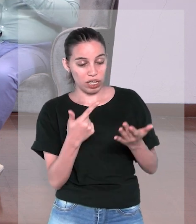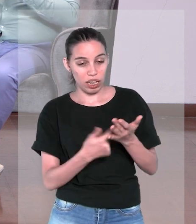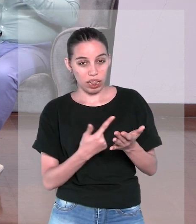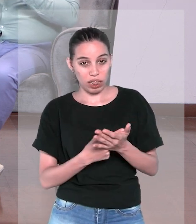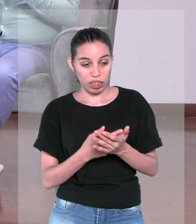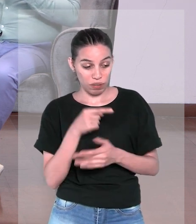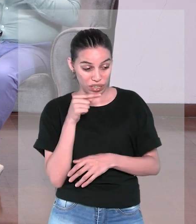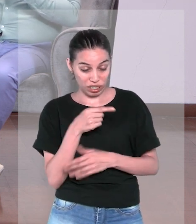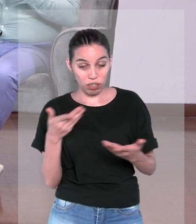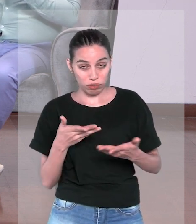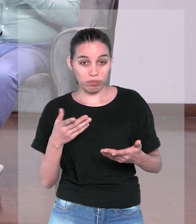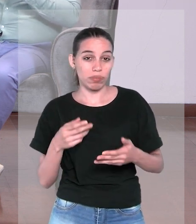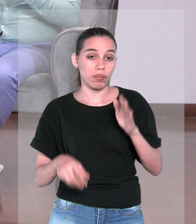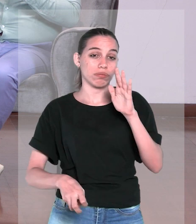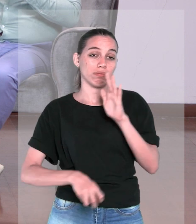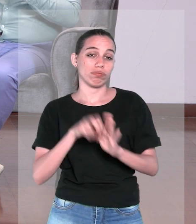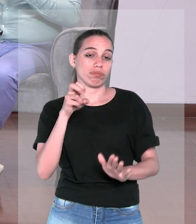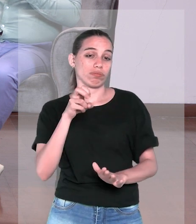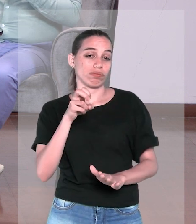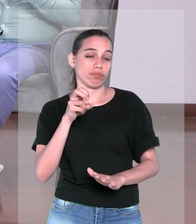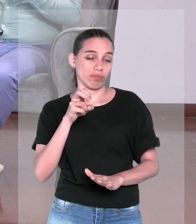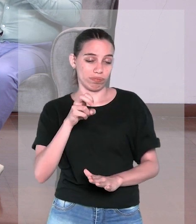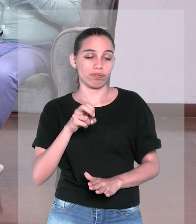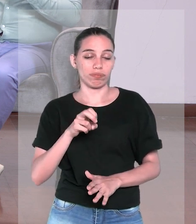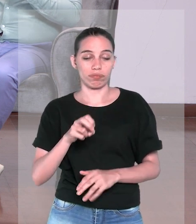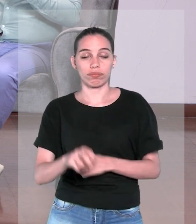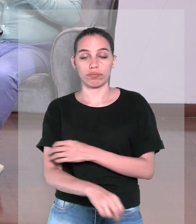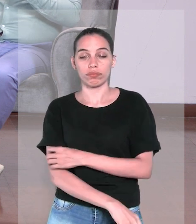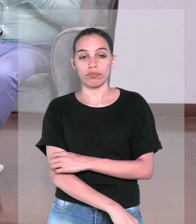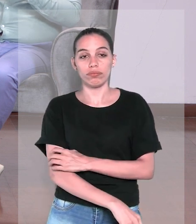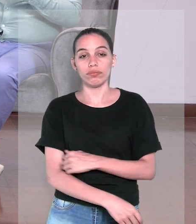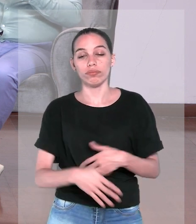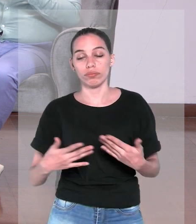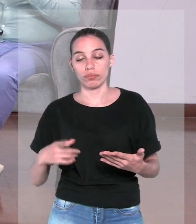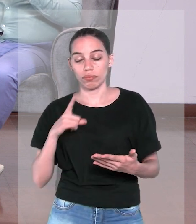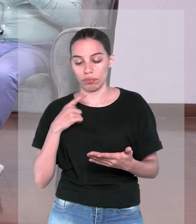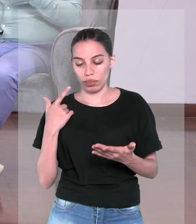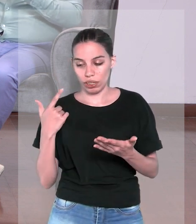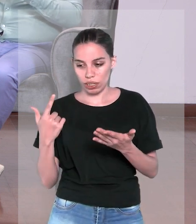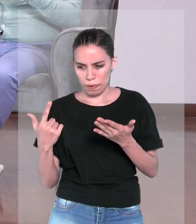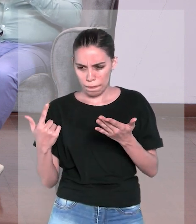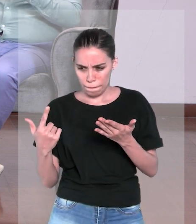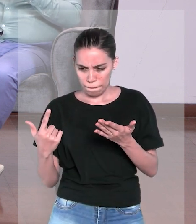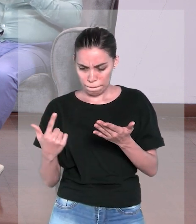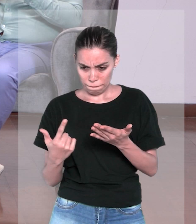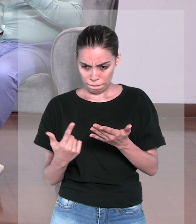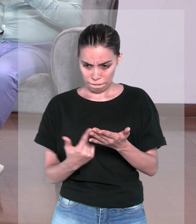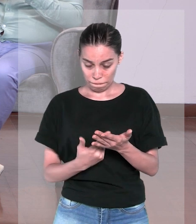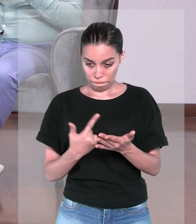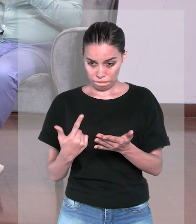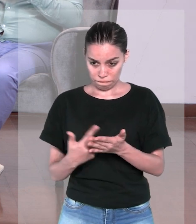5ª edição, e eu comentava com o Afonso que eu tenho uma agenda de atividades em razão